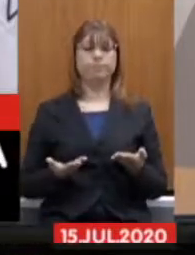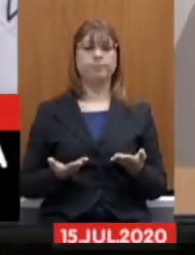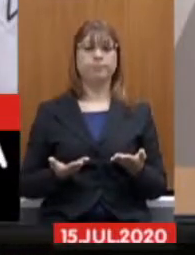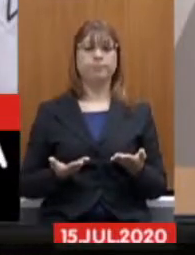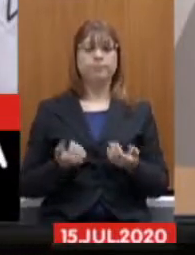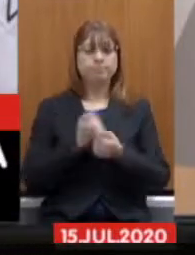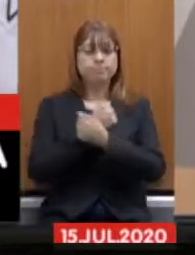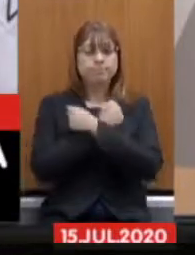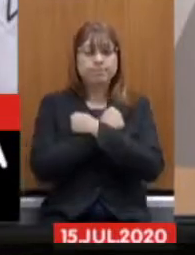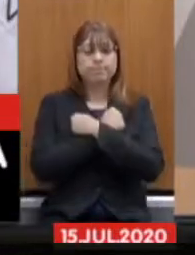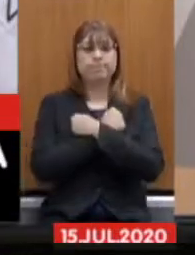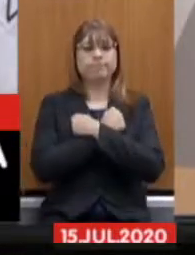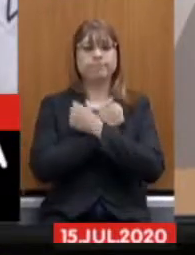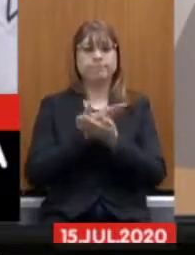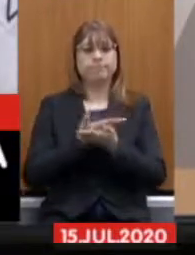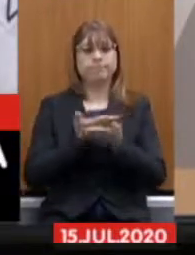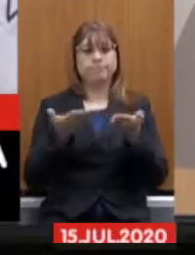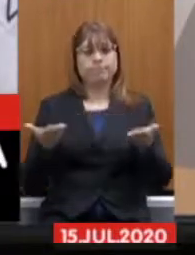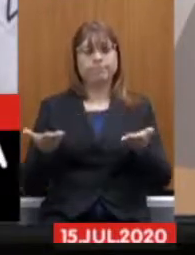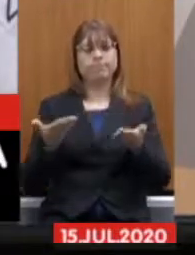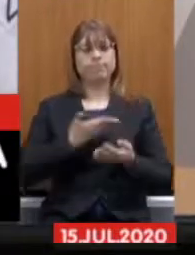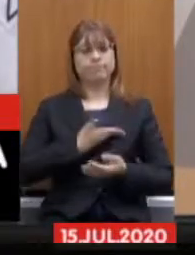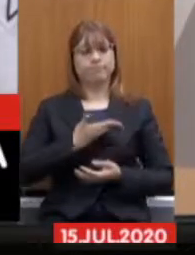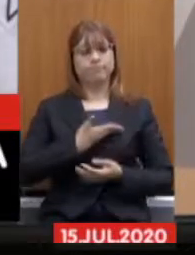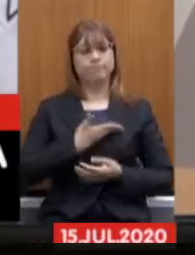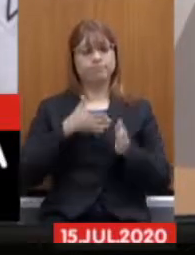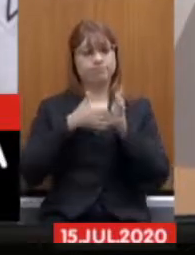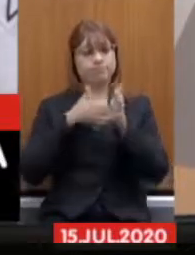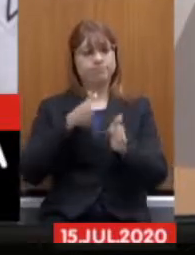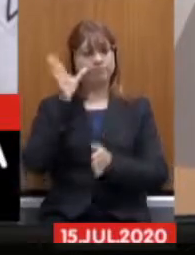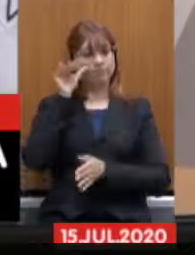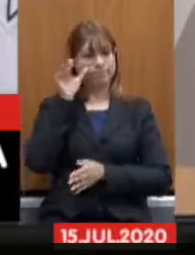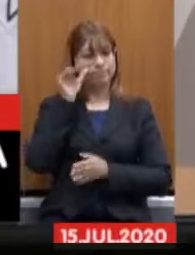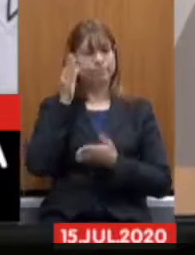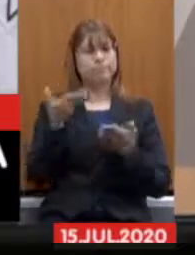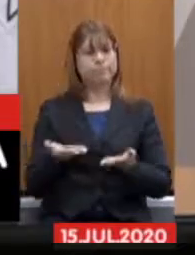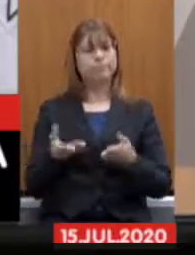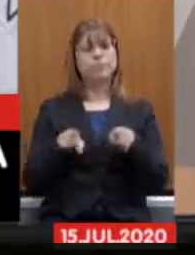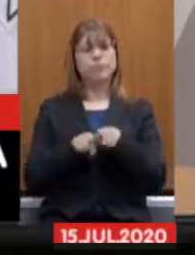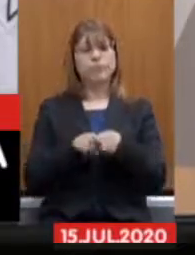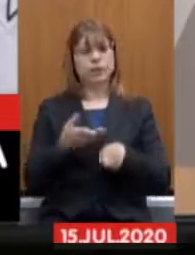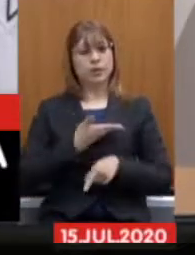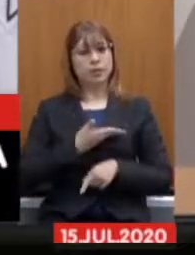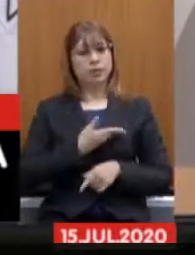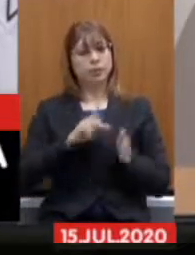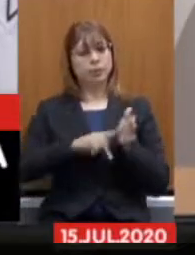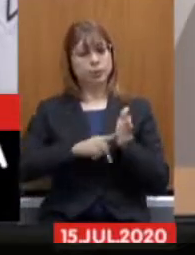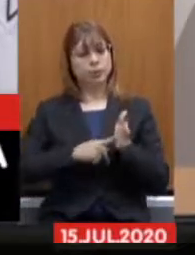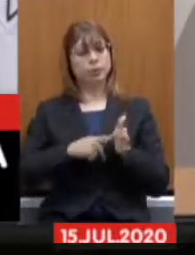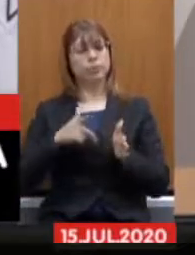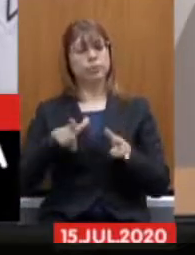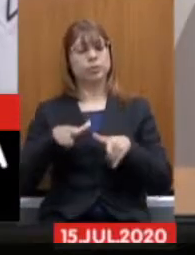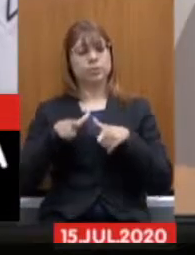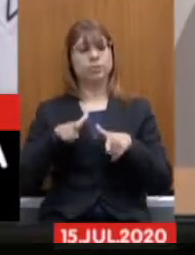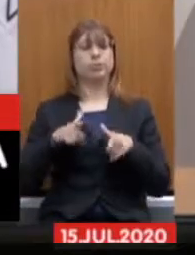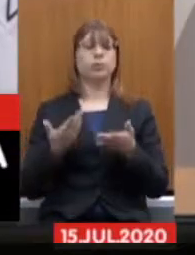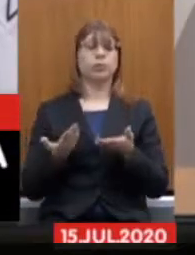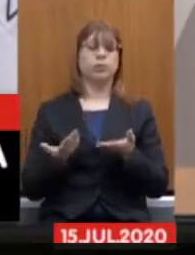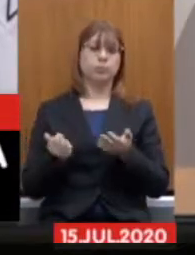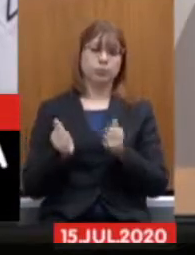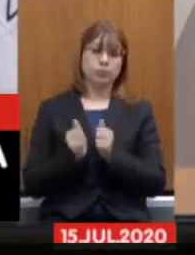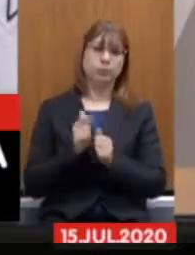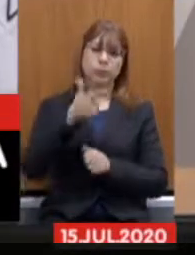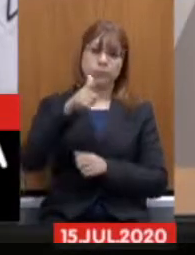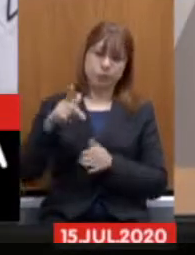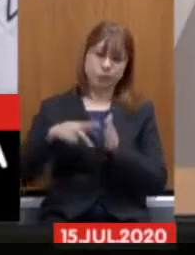um abraço aos nossos companheiros que nos acompanham as colegas sindicalistas que permaneceram aqui